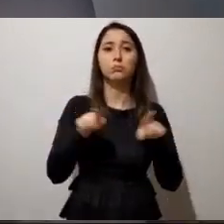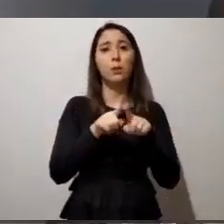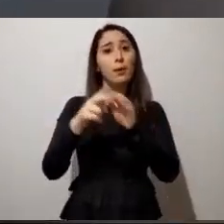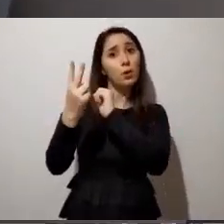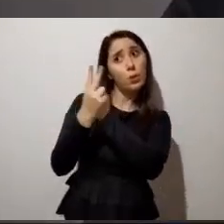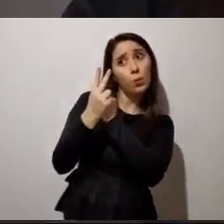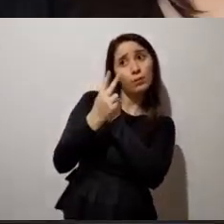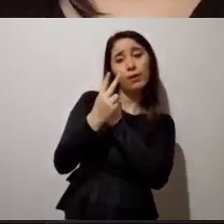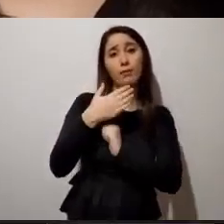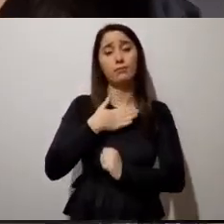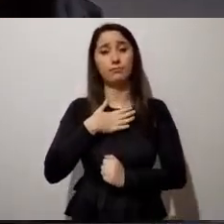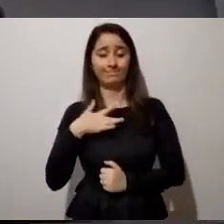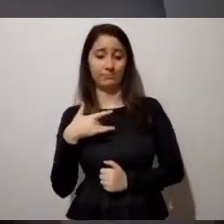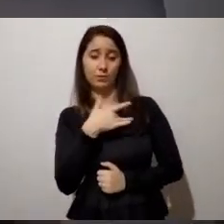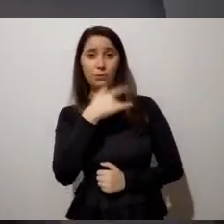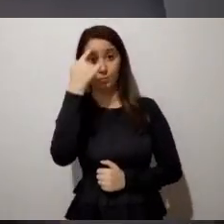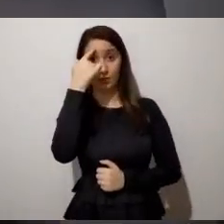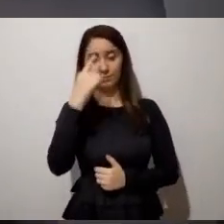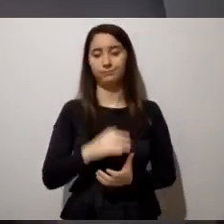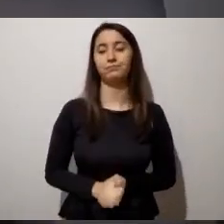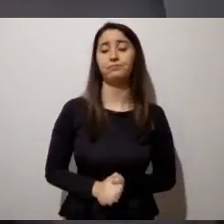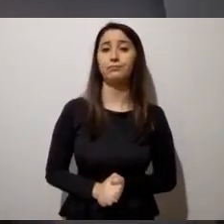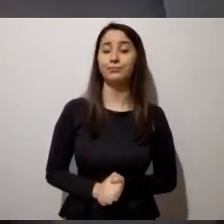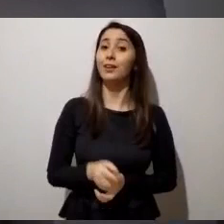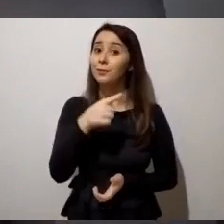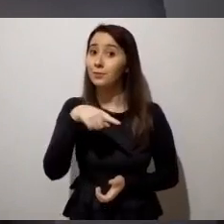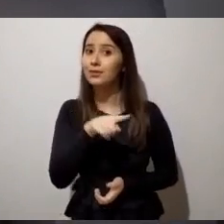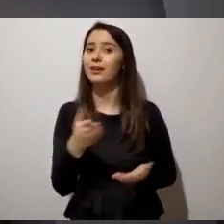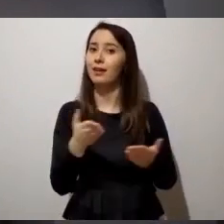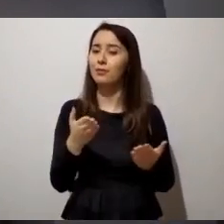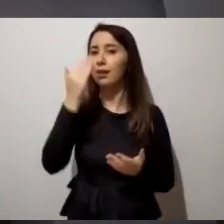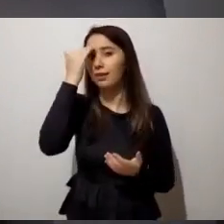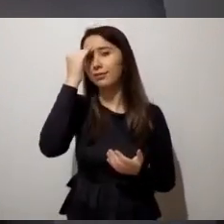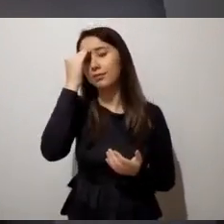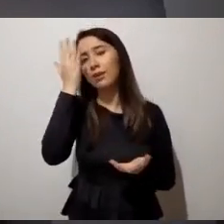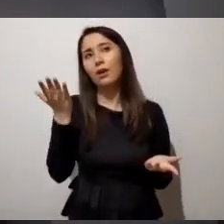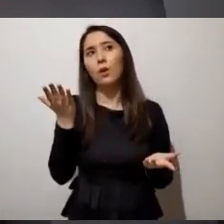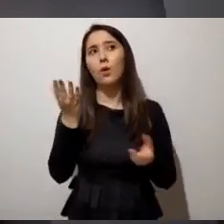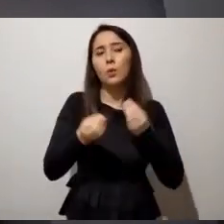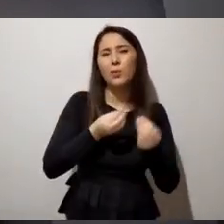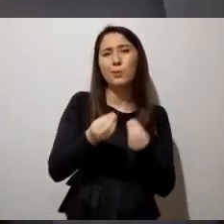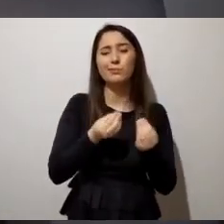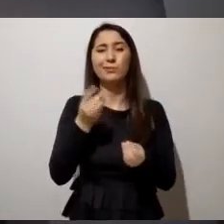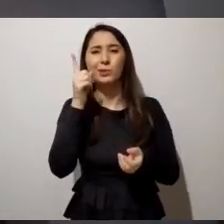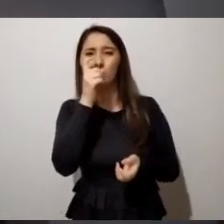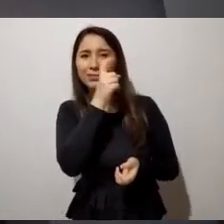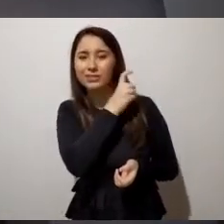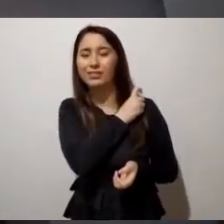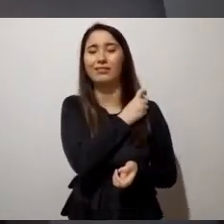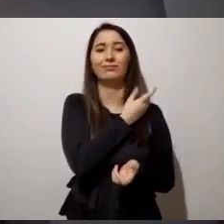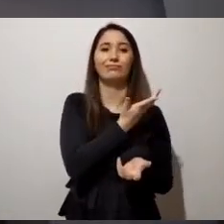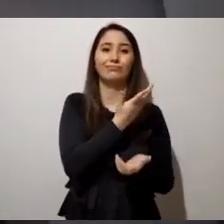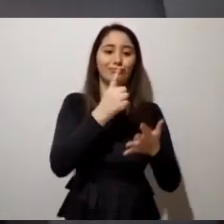própria saúde mental. Bom, agora que você já entendeu um pouquinho sobre o porquê é tão complicado identificar